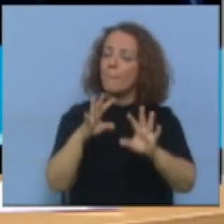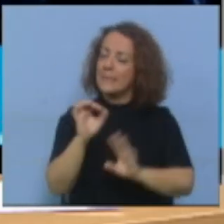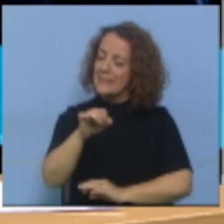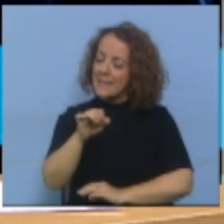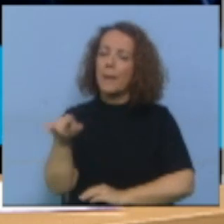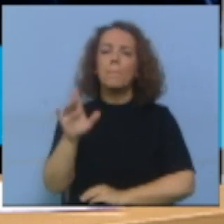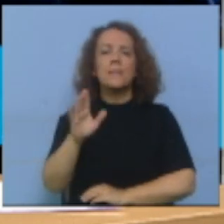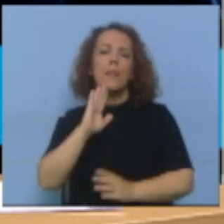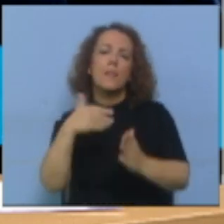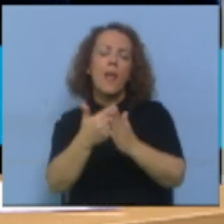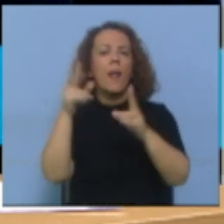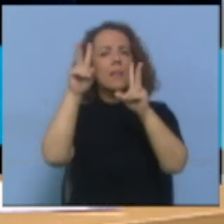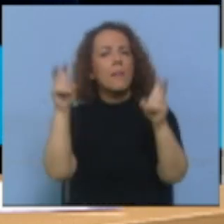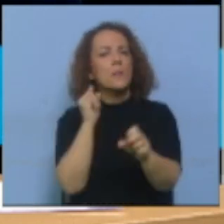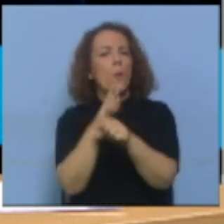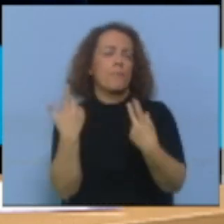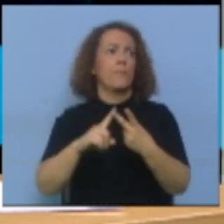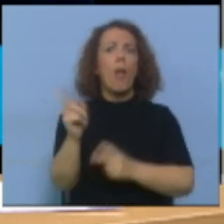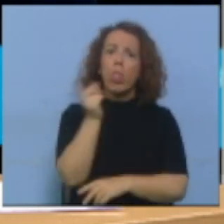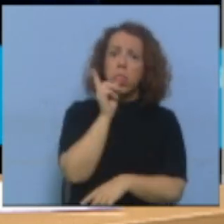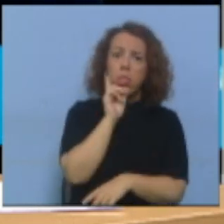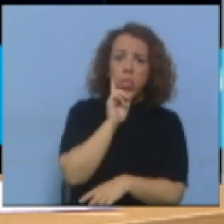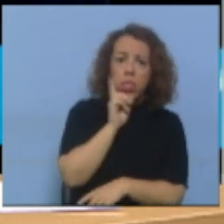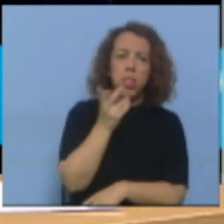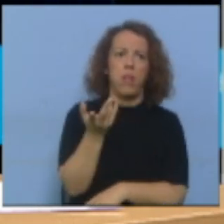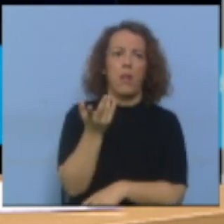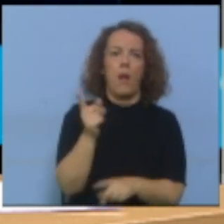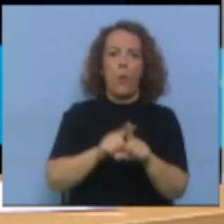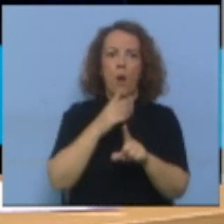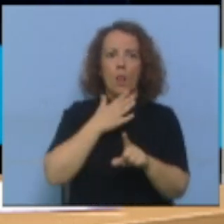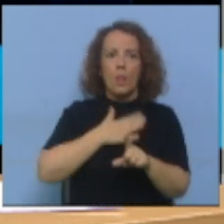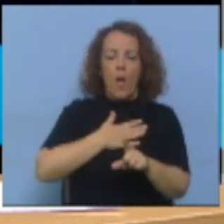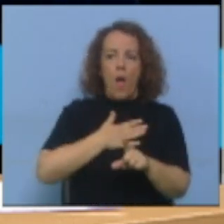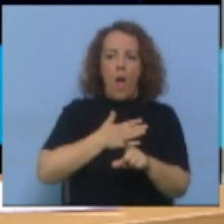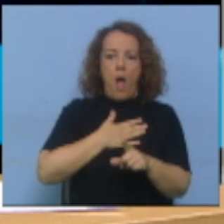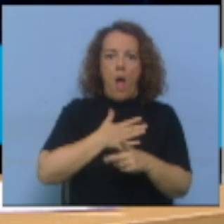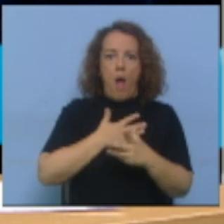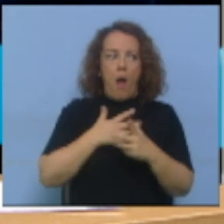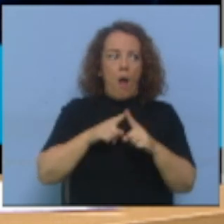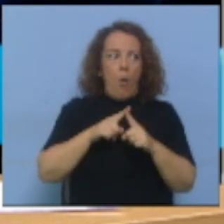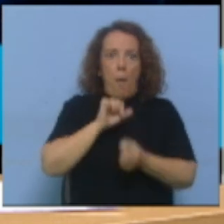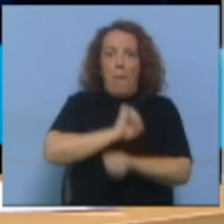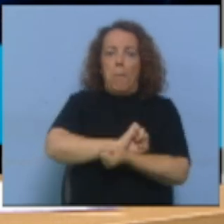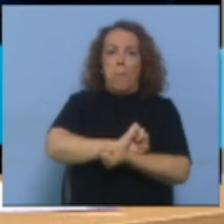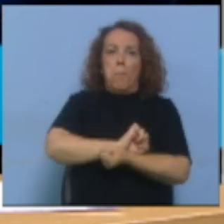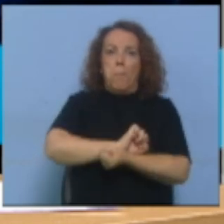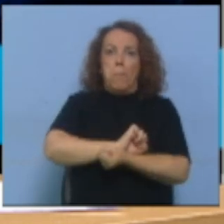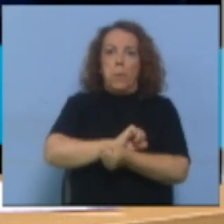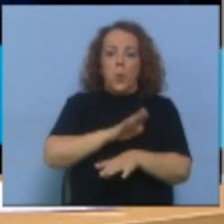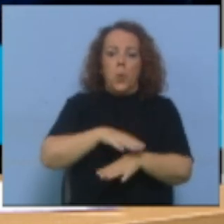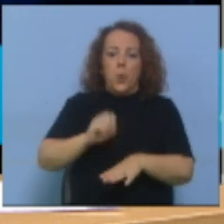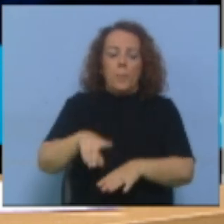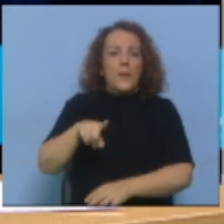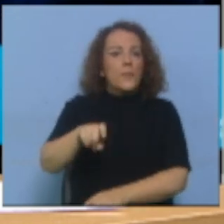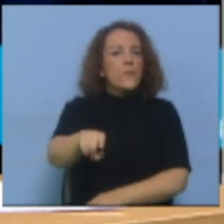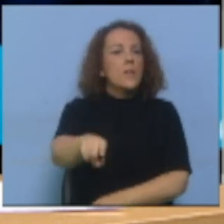outra temática, o sentido do humor, para não estarmos completamente aqui amordaçados por este vírus,